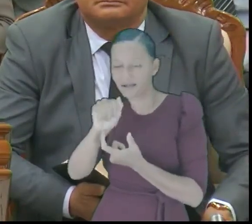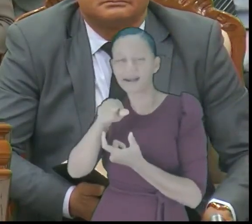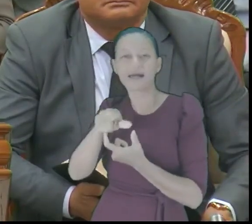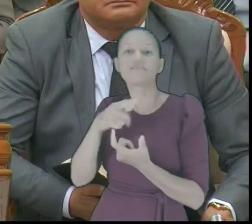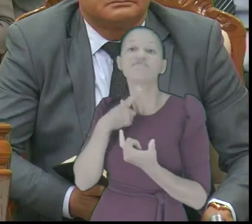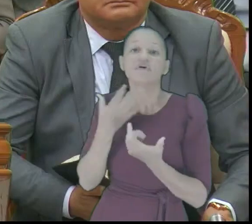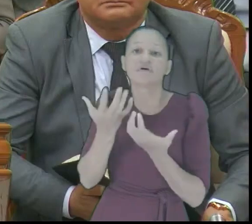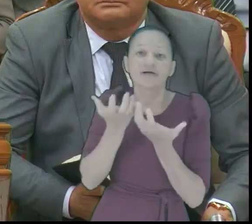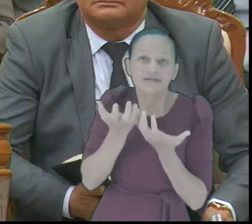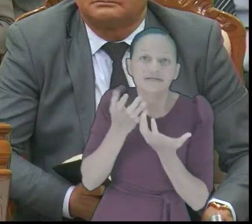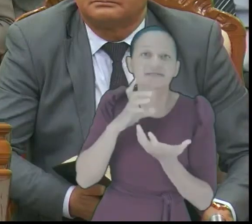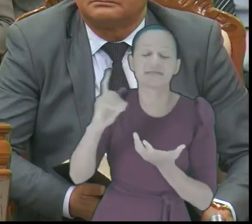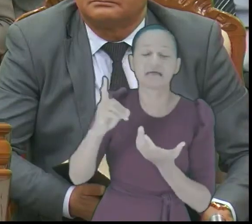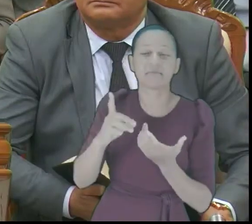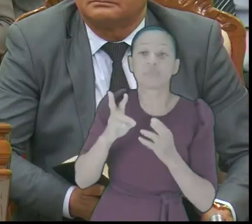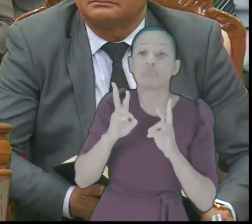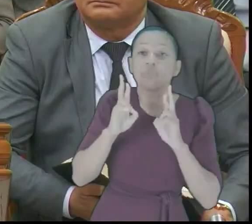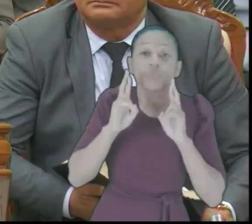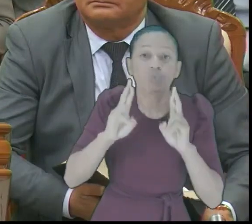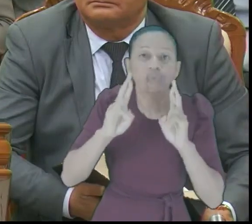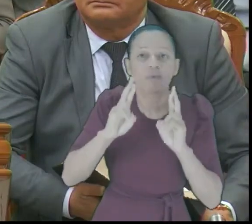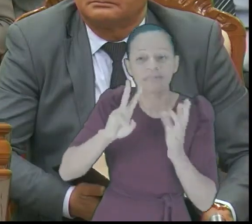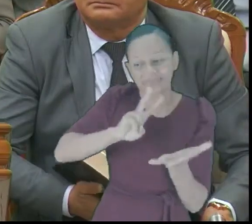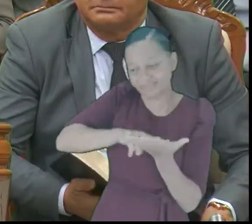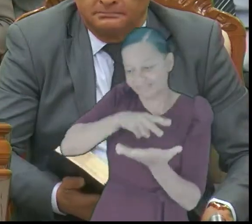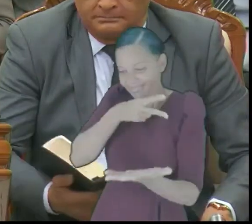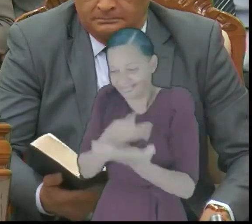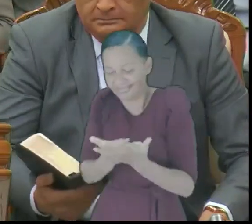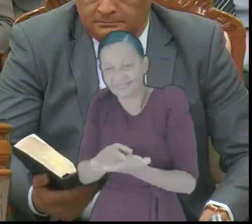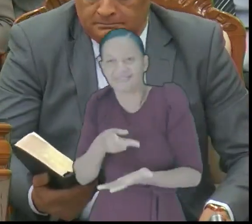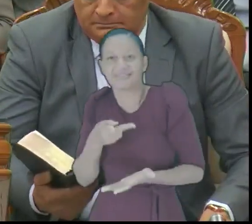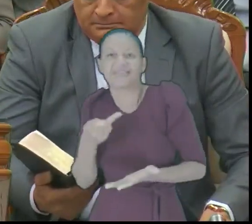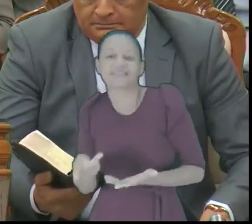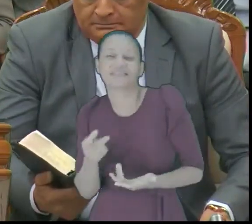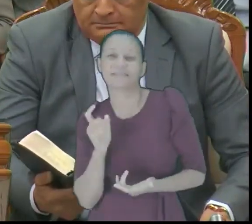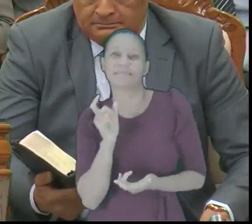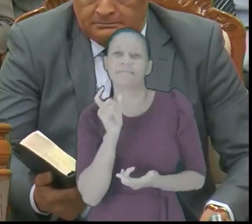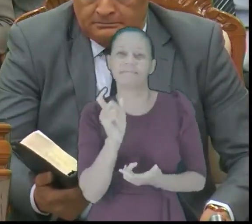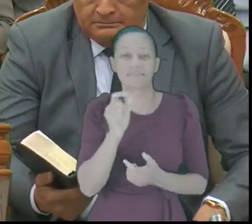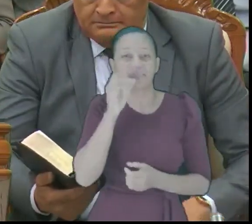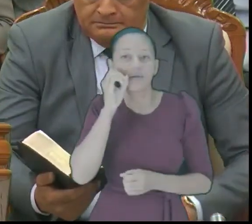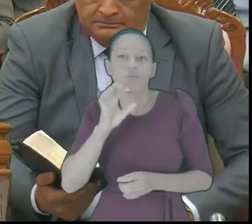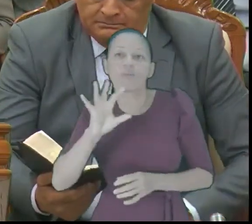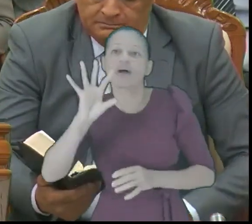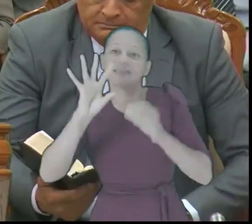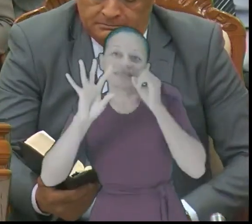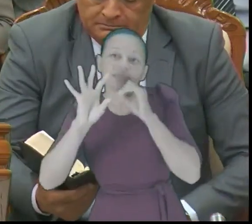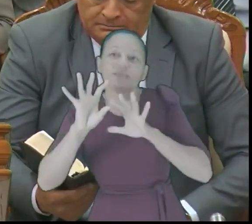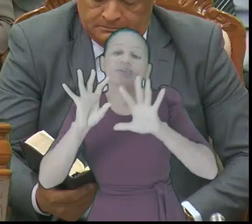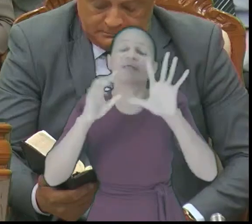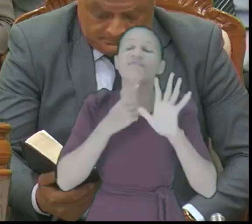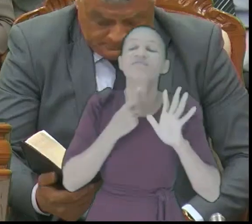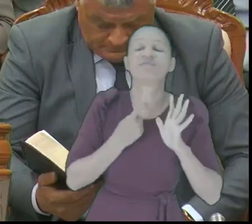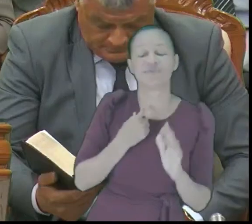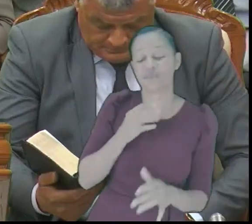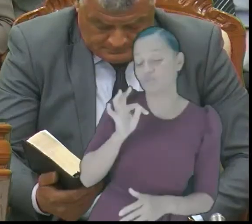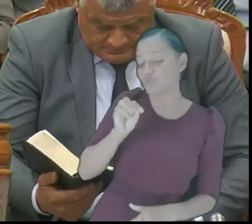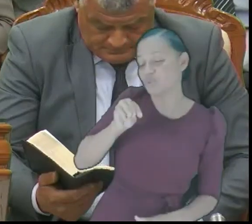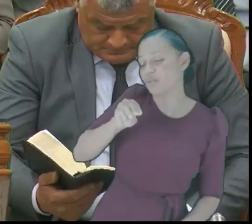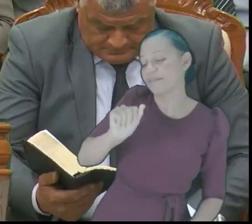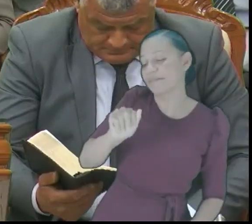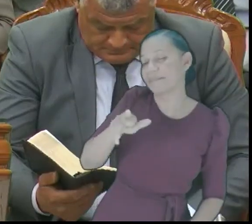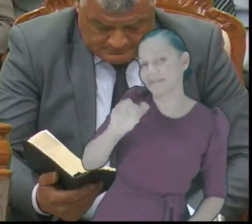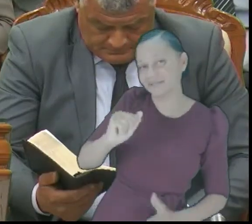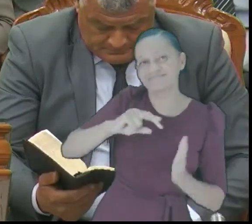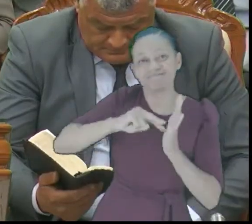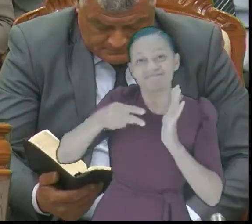Deus. Tomara, aí as traduções modernas colocaram uma interjeição de desejo, tomara, mudou um pouquinho, mas o significado é